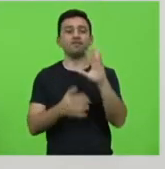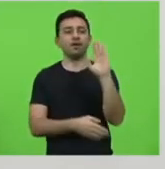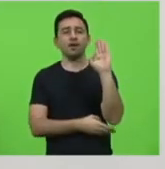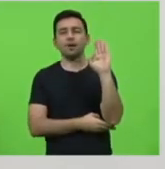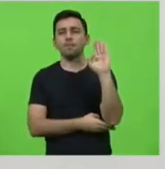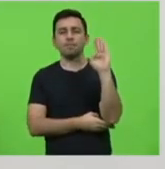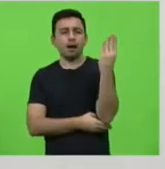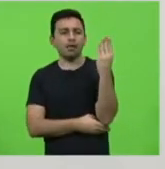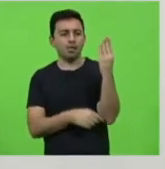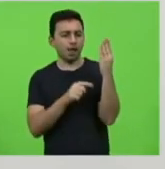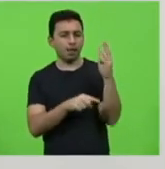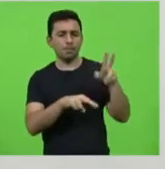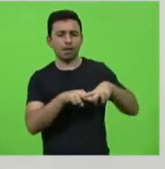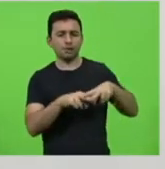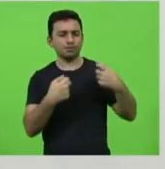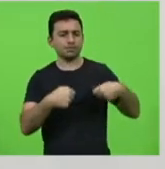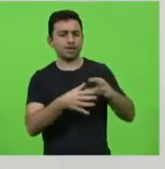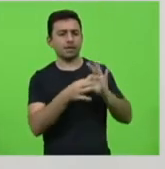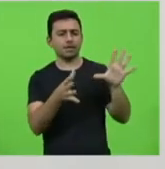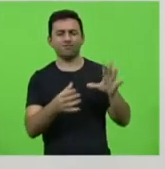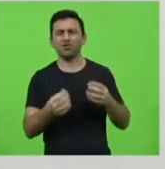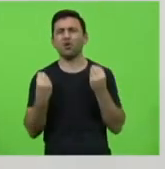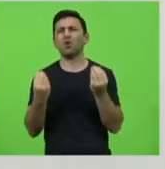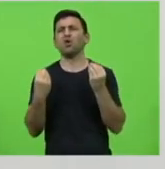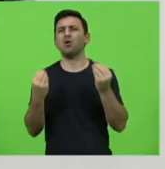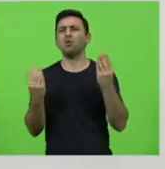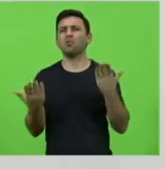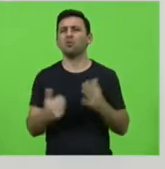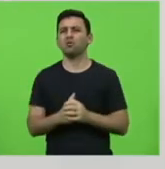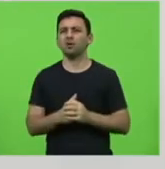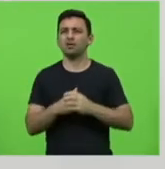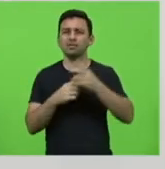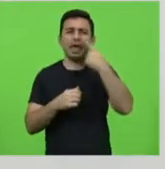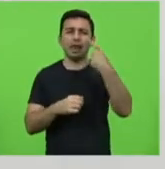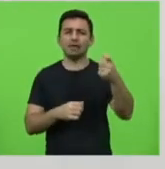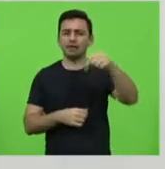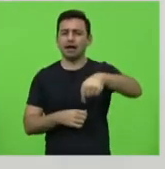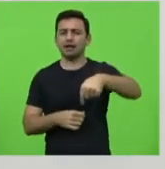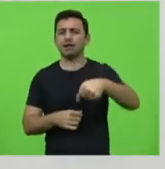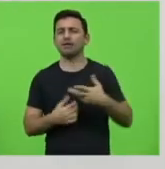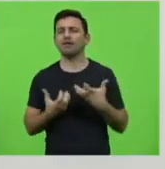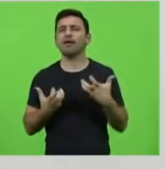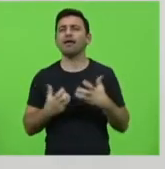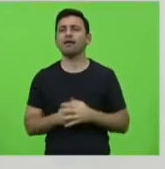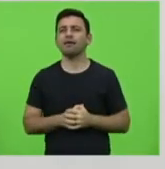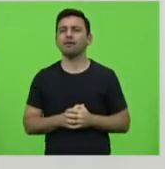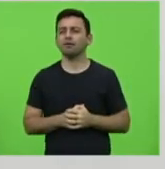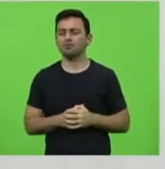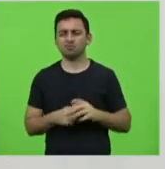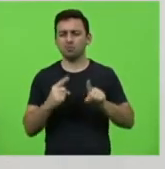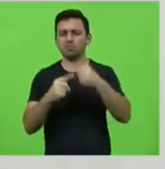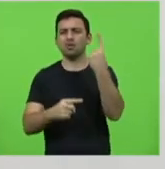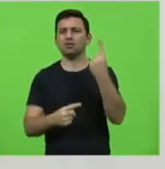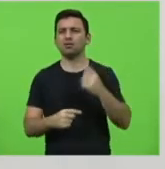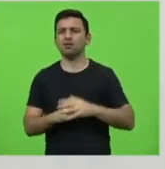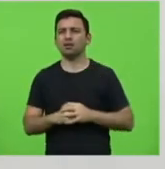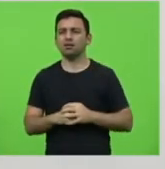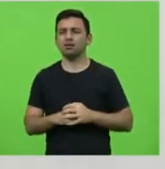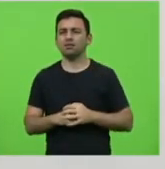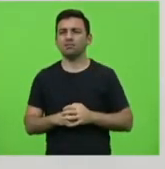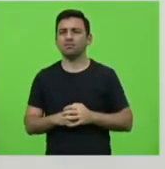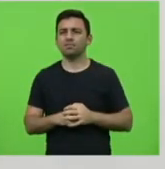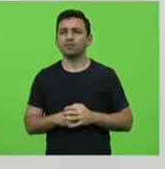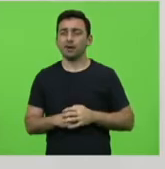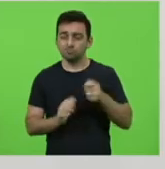norte do estado. Faça-me o favor. O que interessa para a gente isso daí? O que interessa para a gente?